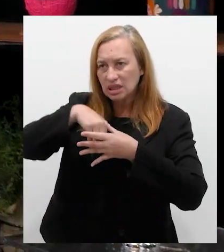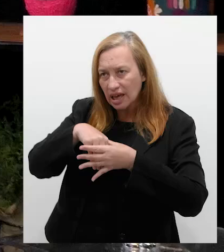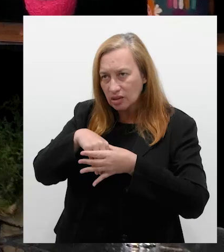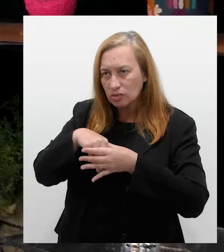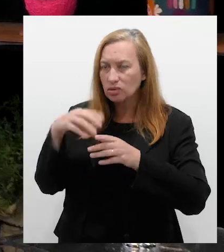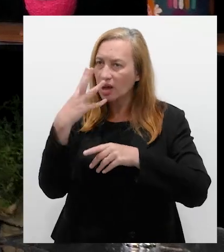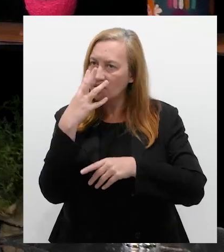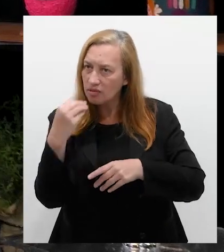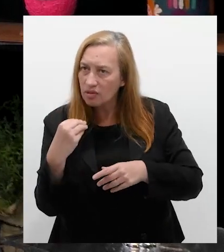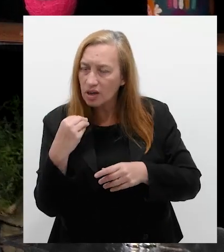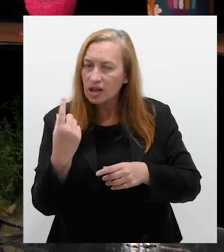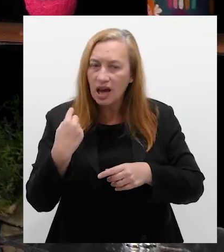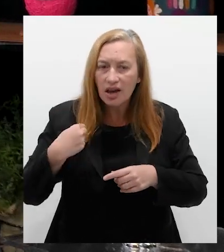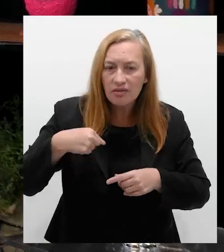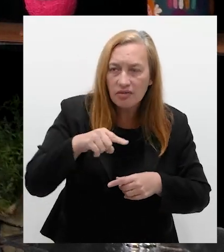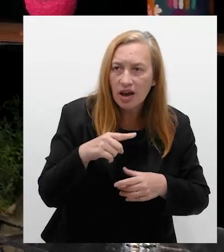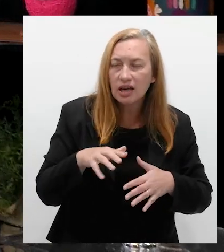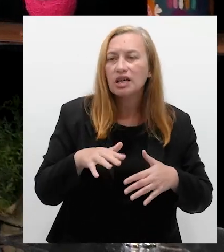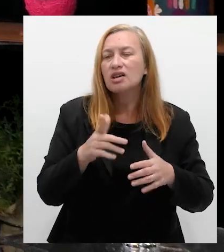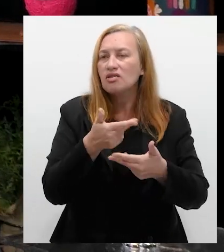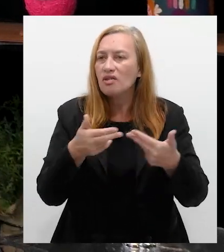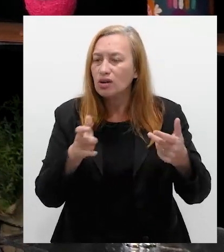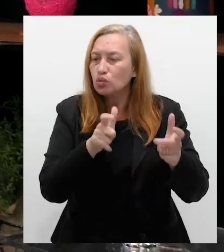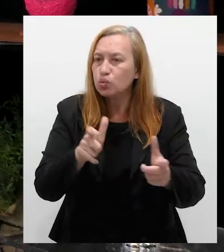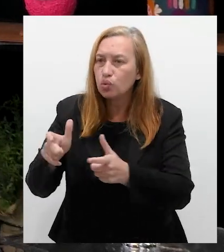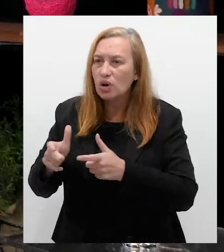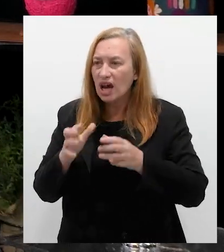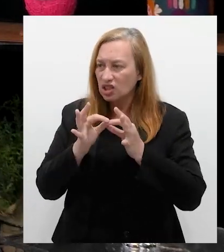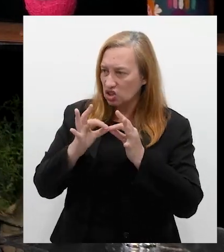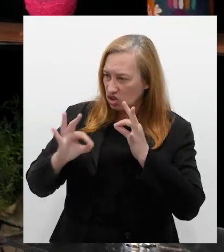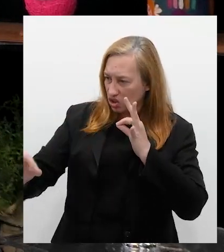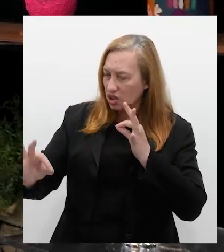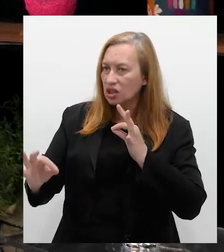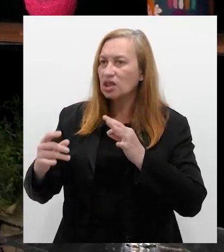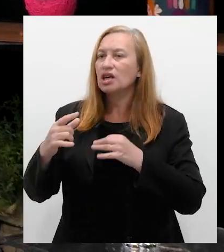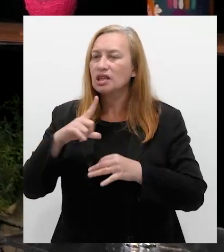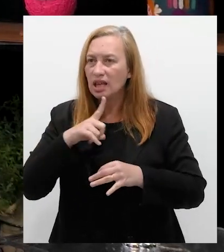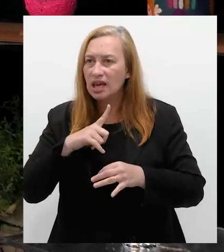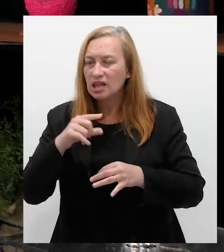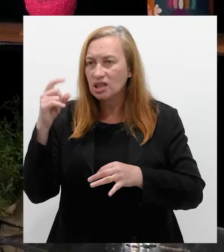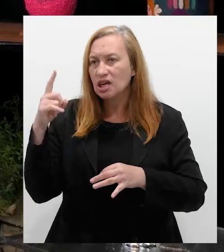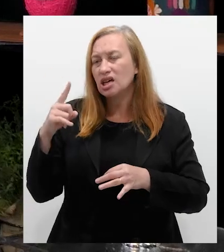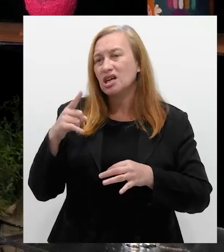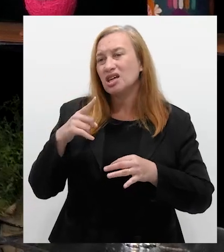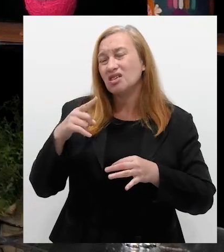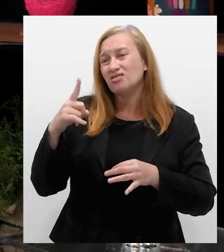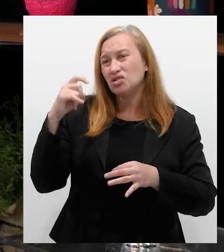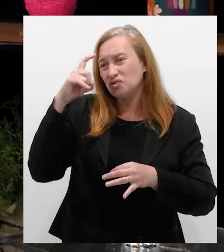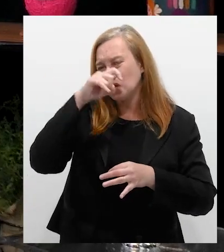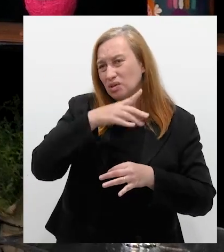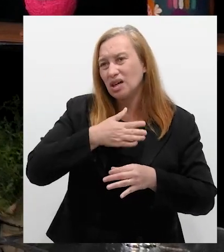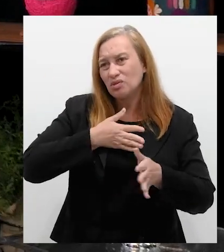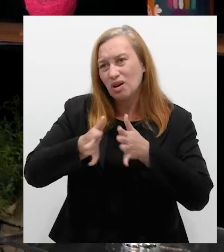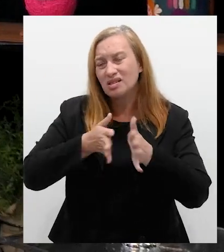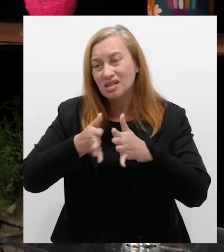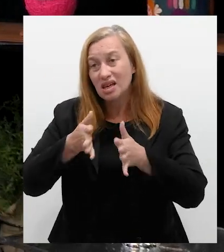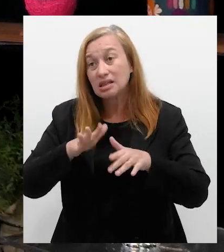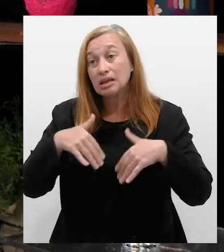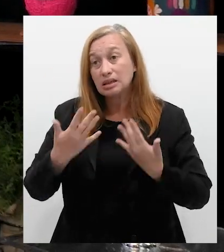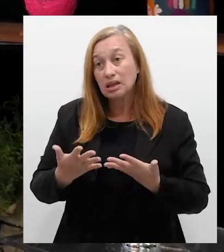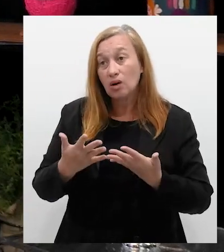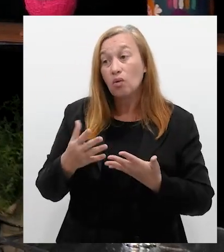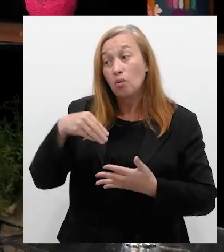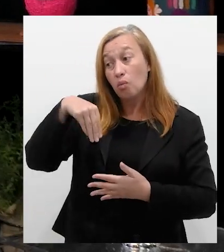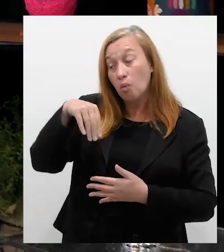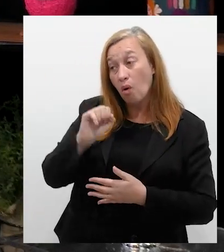pessoa não consegue ir. Então, muitas áreas, muitas regiões, também tem a dificuldade da pessoa ir ao atendimento. Então, o atendimento, de certa forma, vai